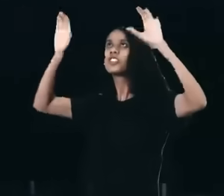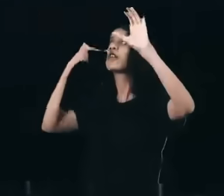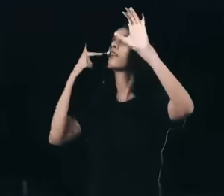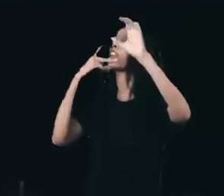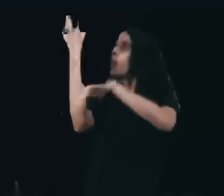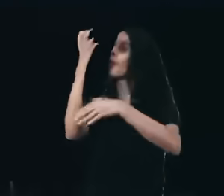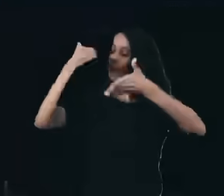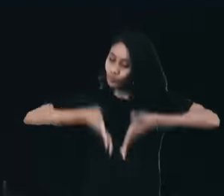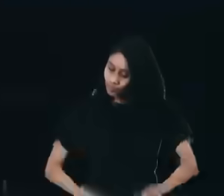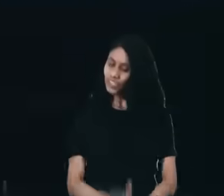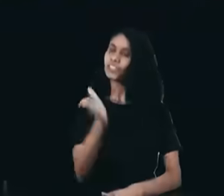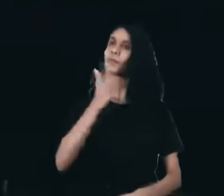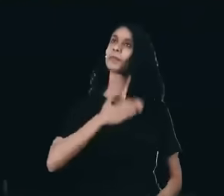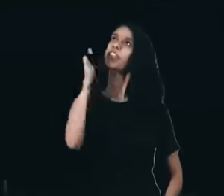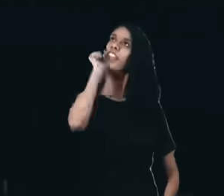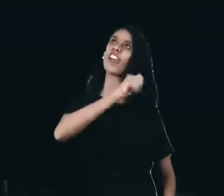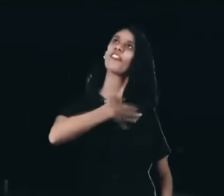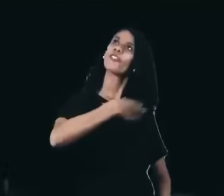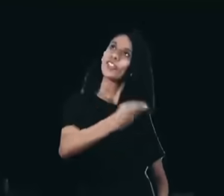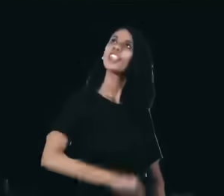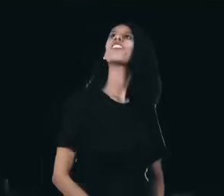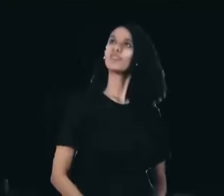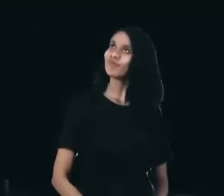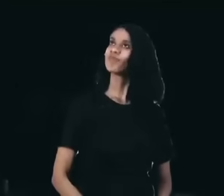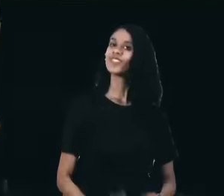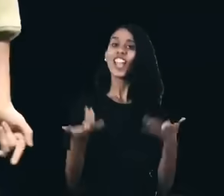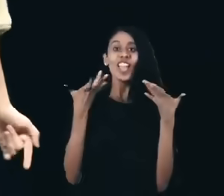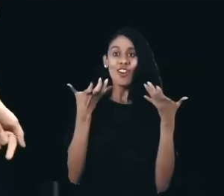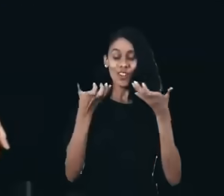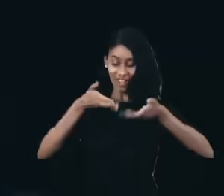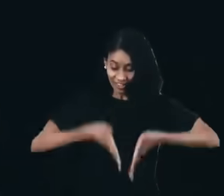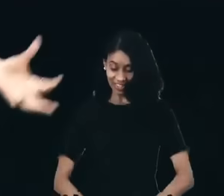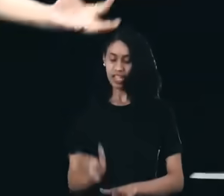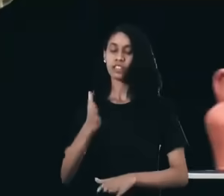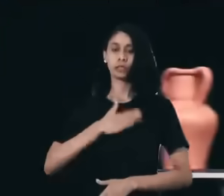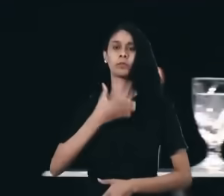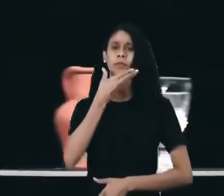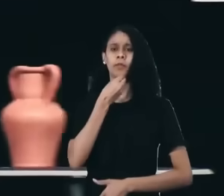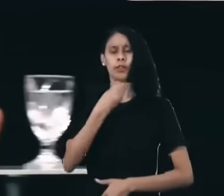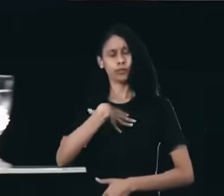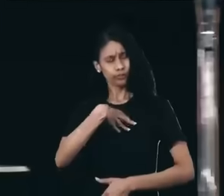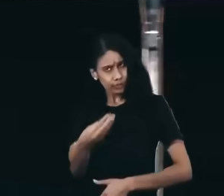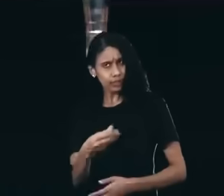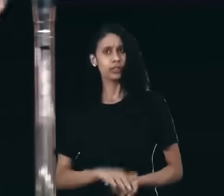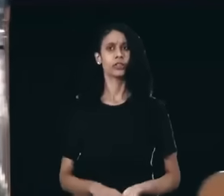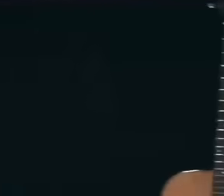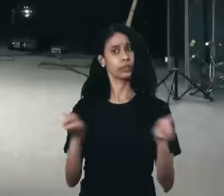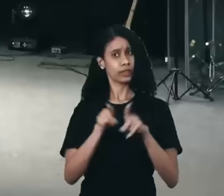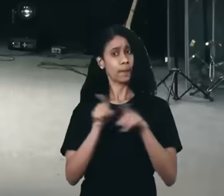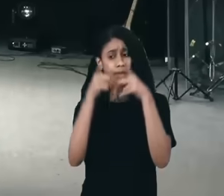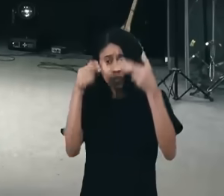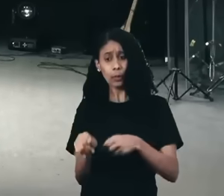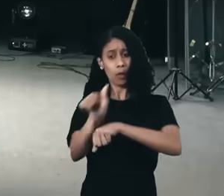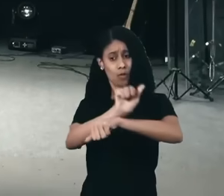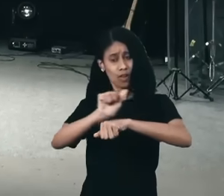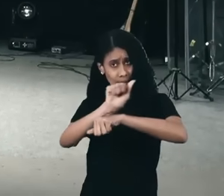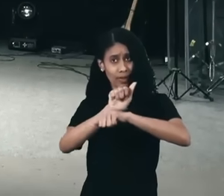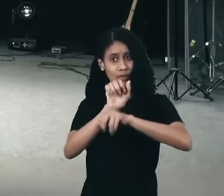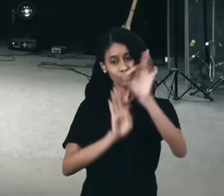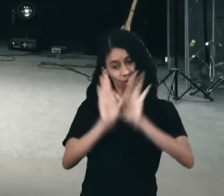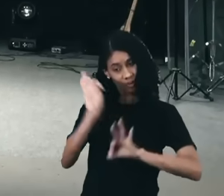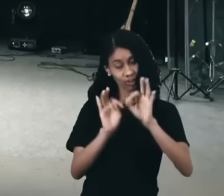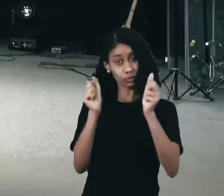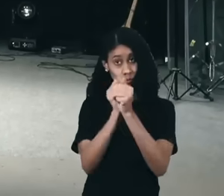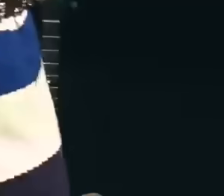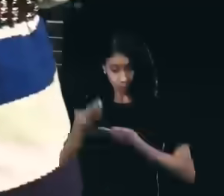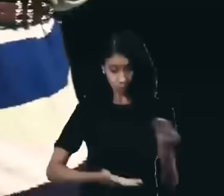que nasça minha filha, quero que nasça meu filho. Sabe, do mesmo jeito que Abraão e Eliezer estavam